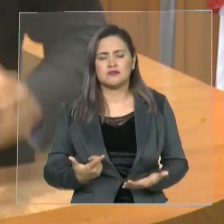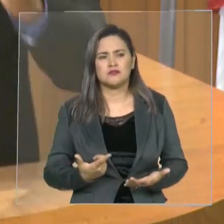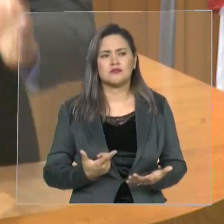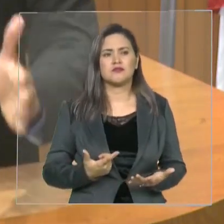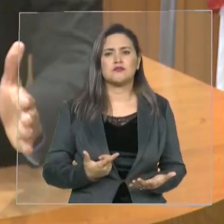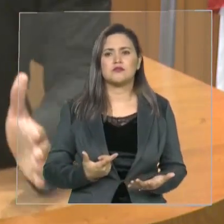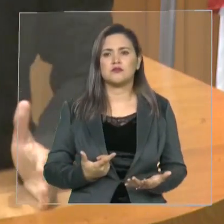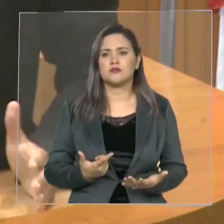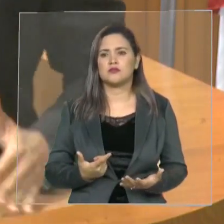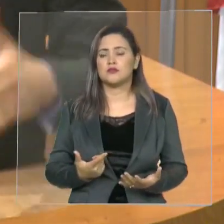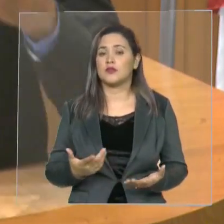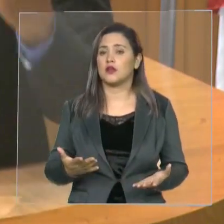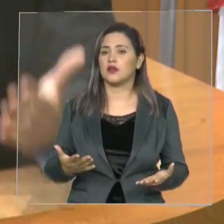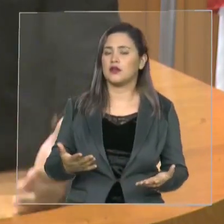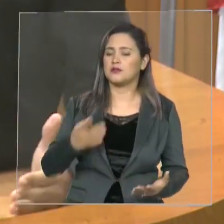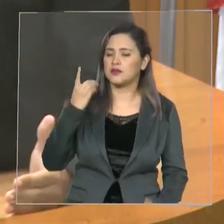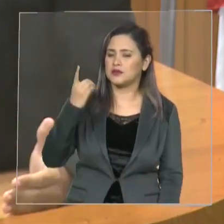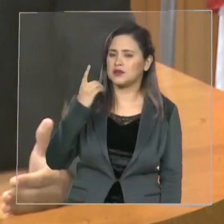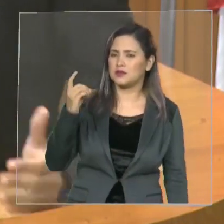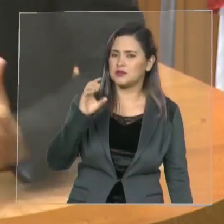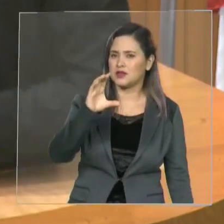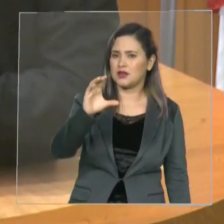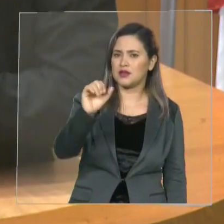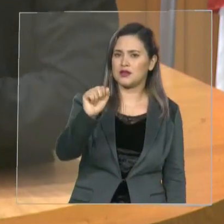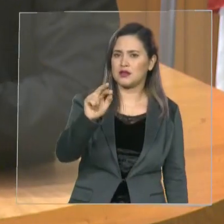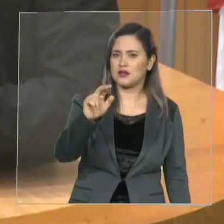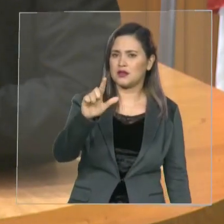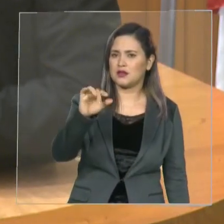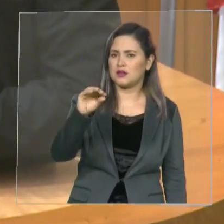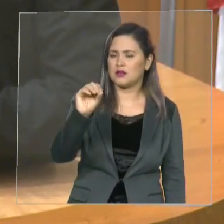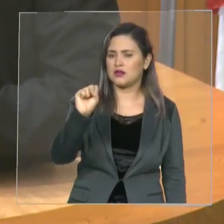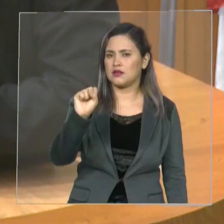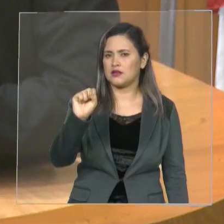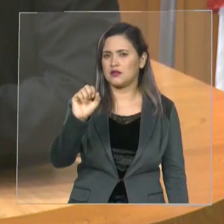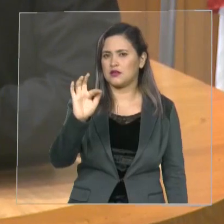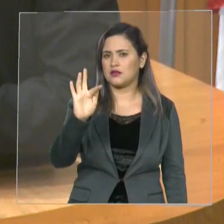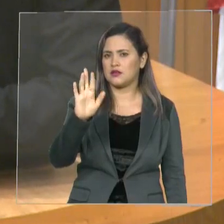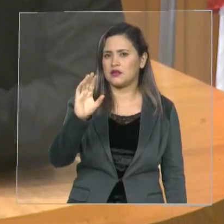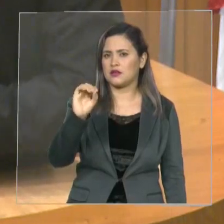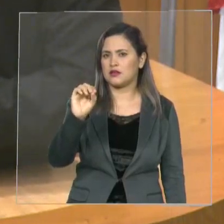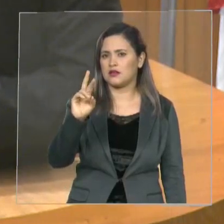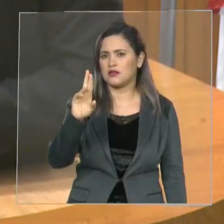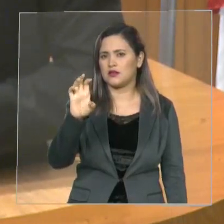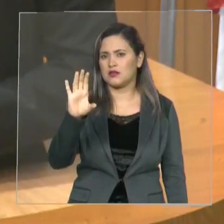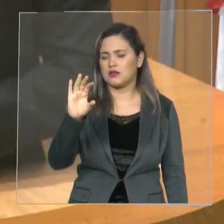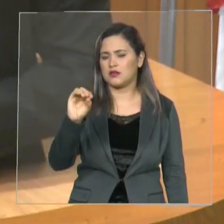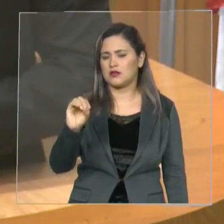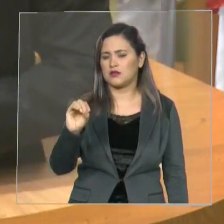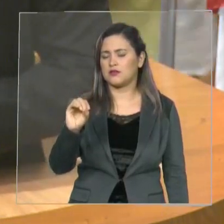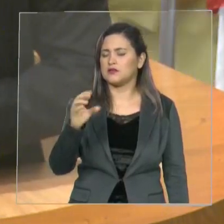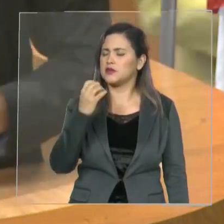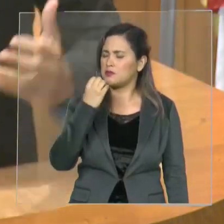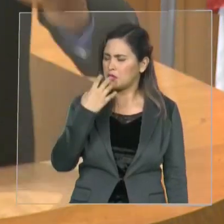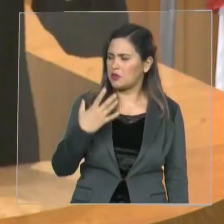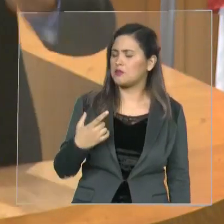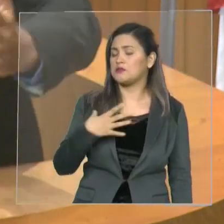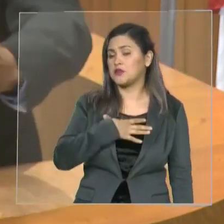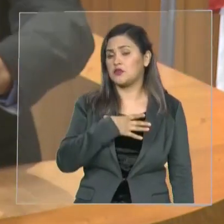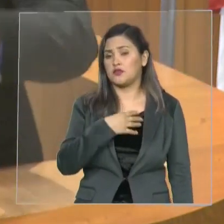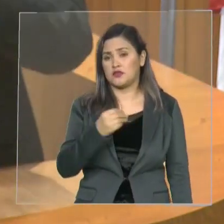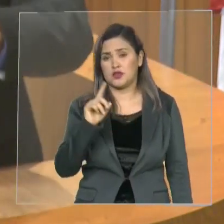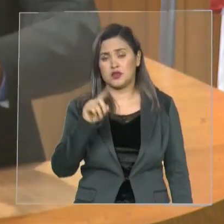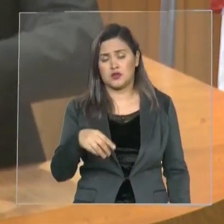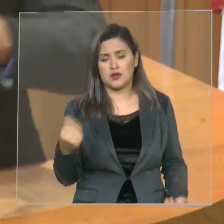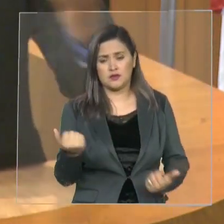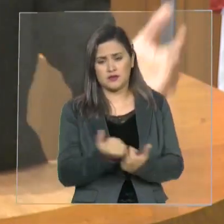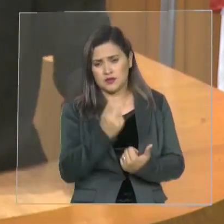para o deputado Carlos Florencio está muito bem. O filho é vice-prefeito, ele tem os contratos de hospital,